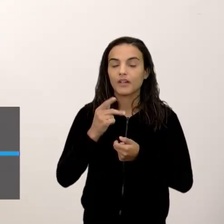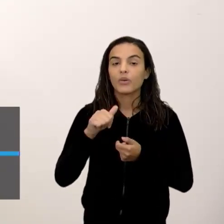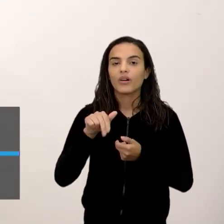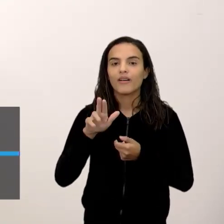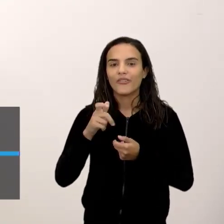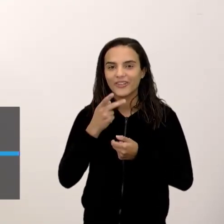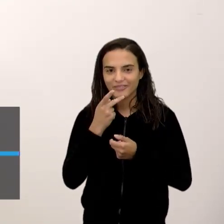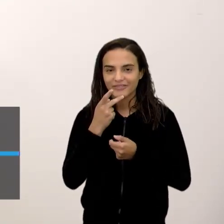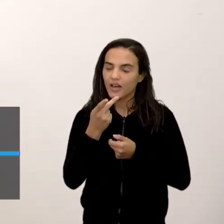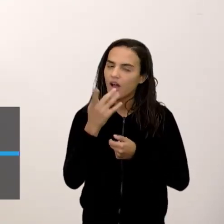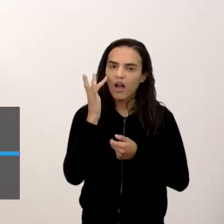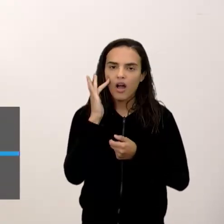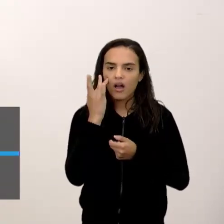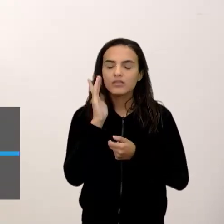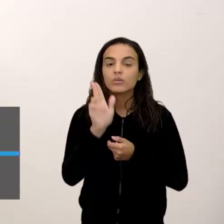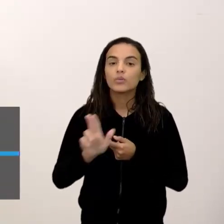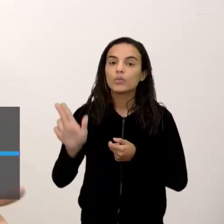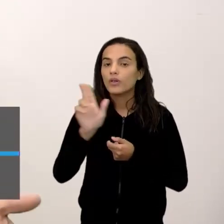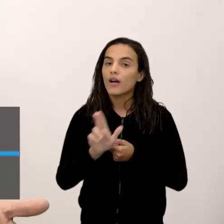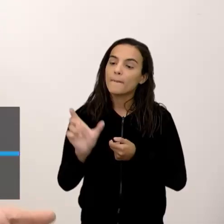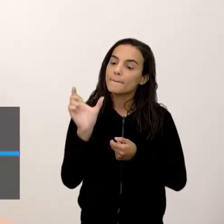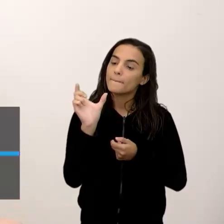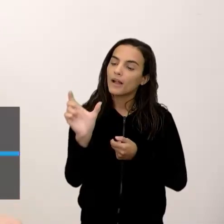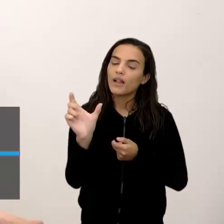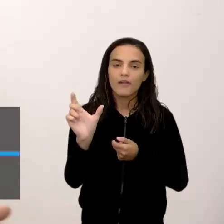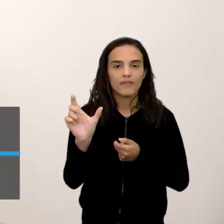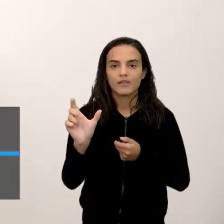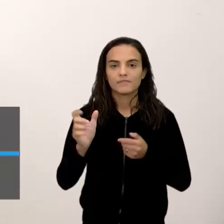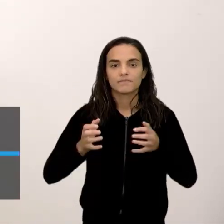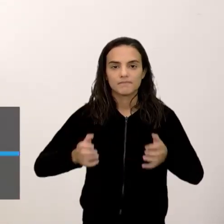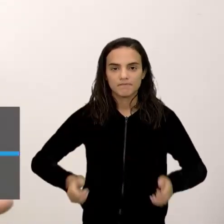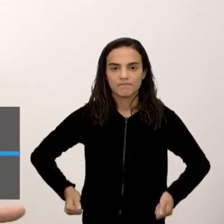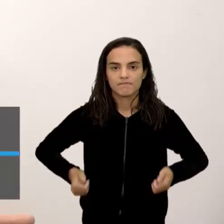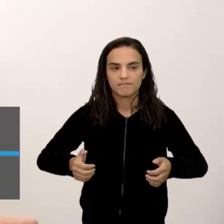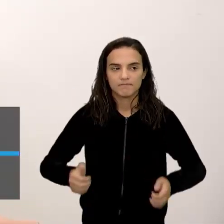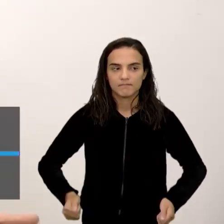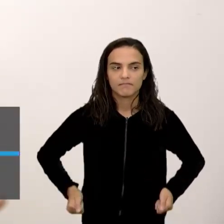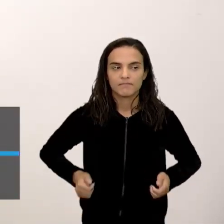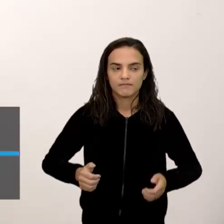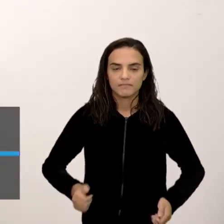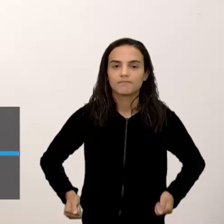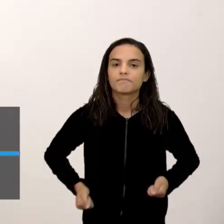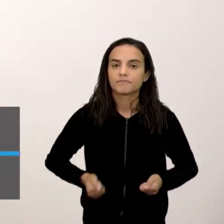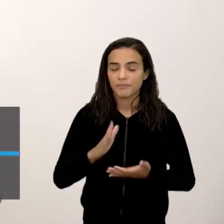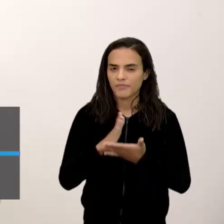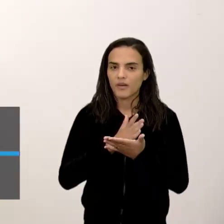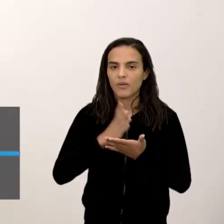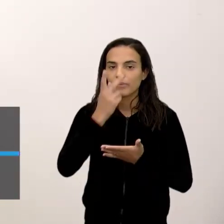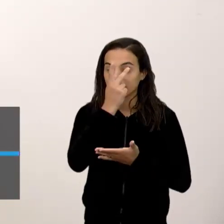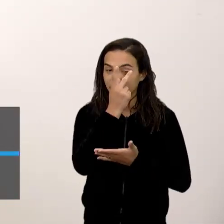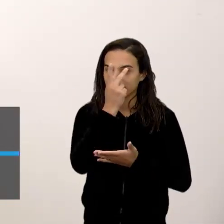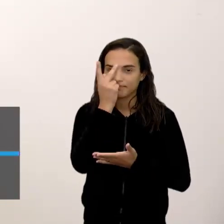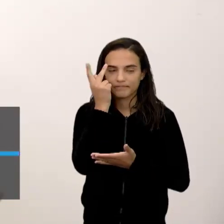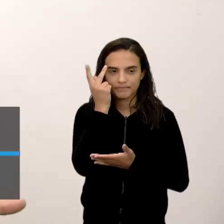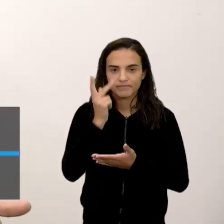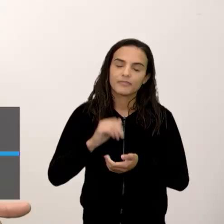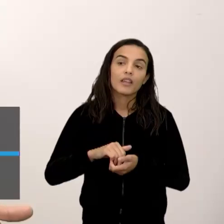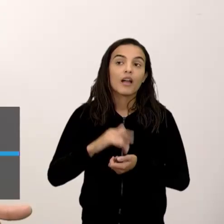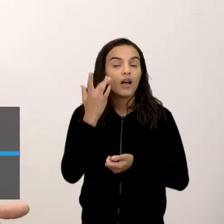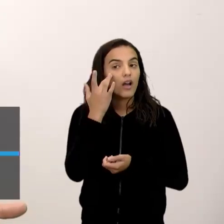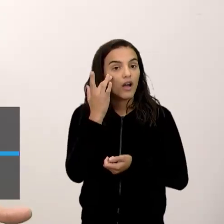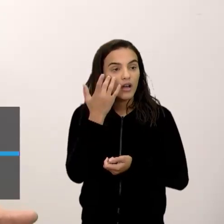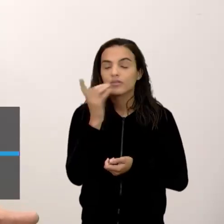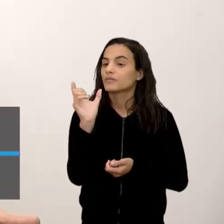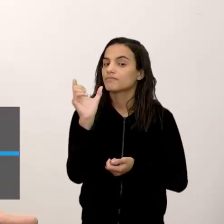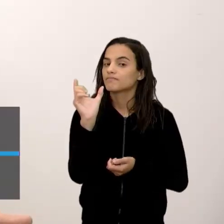que ele acha da utilização da palavra cadeirante, uma vez que algumas pessoas acham que